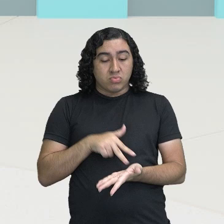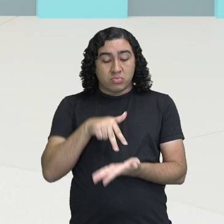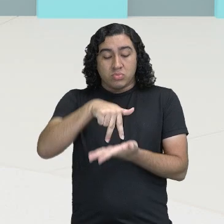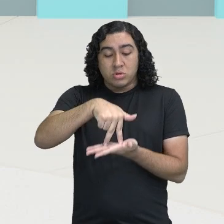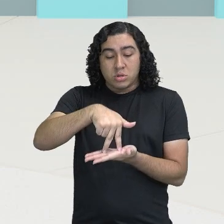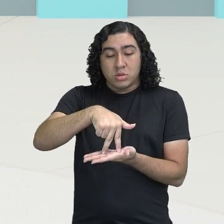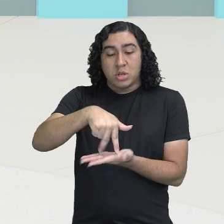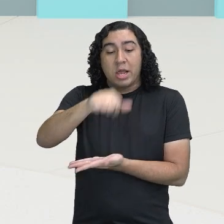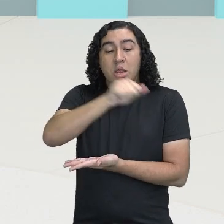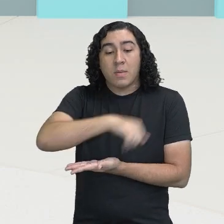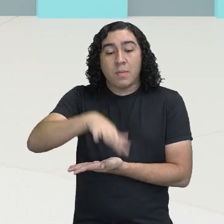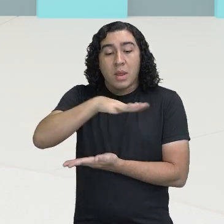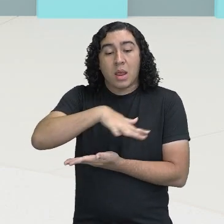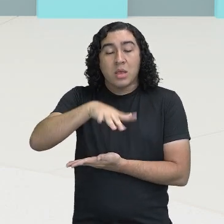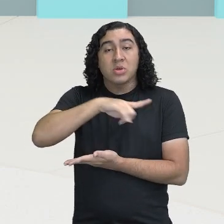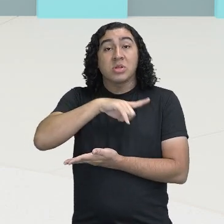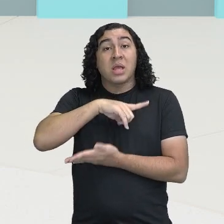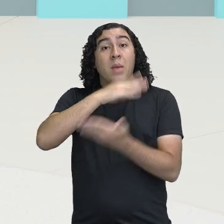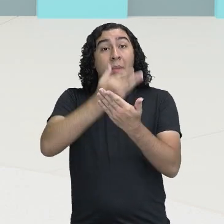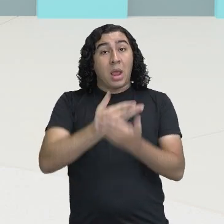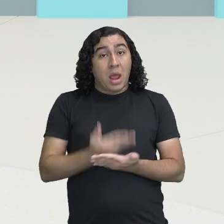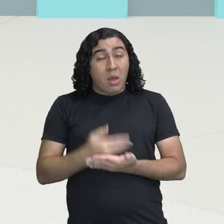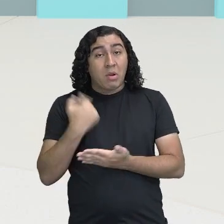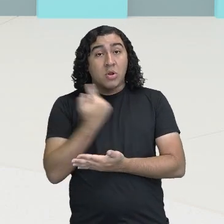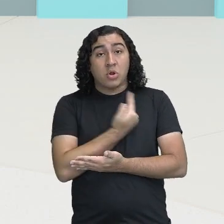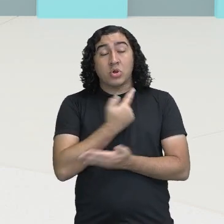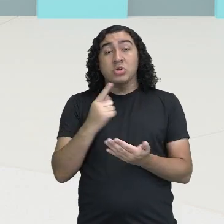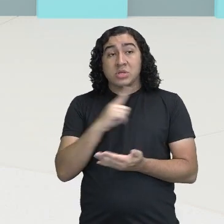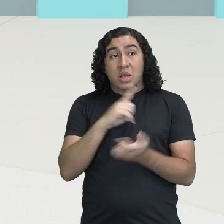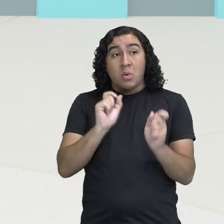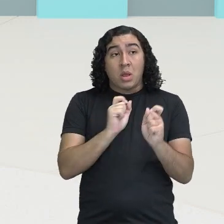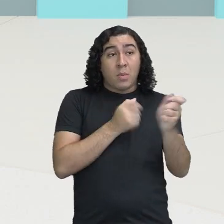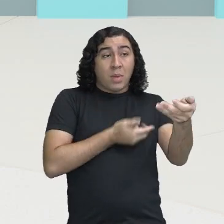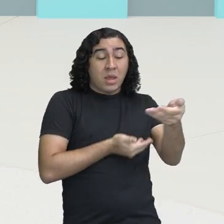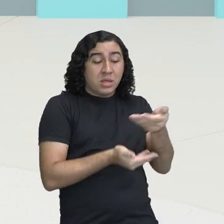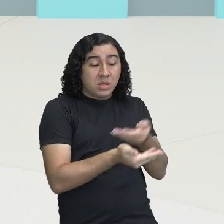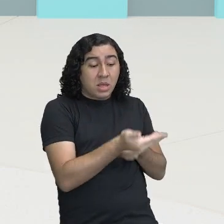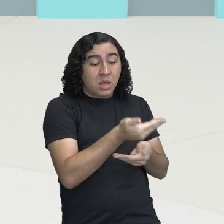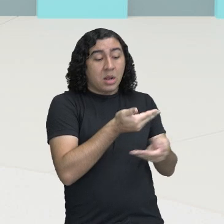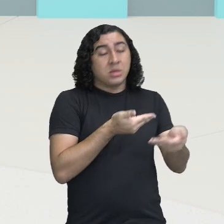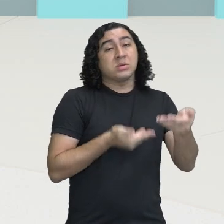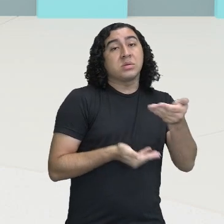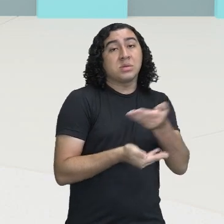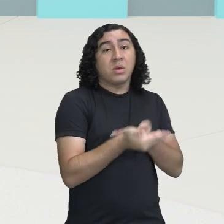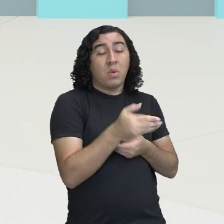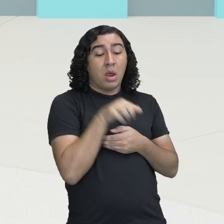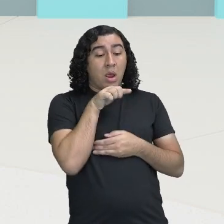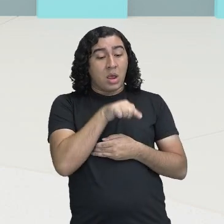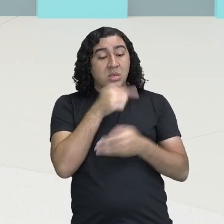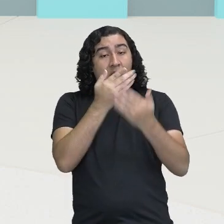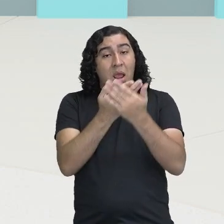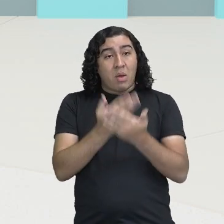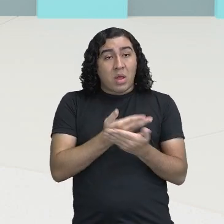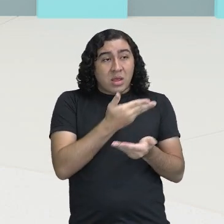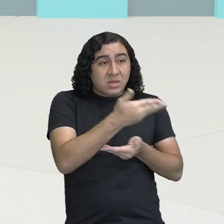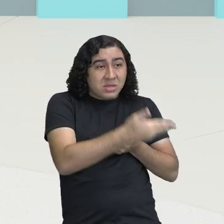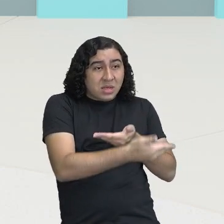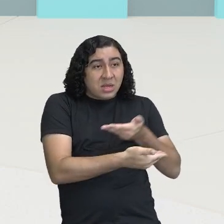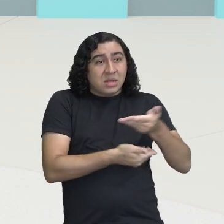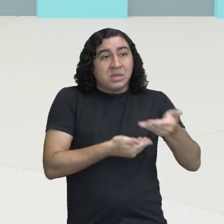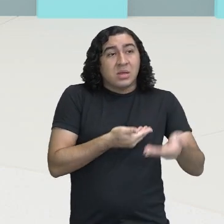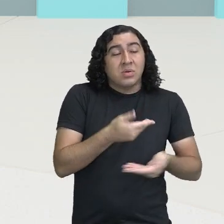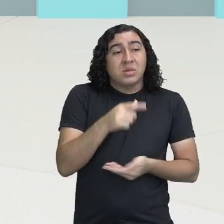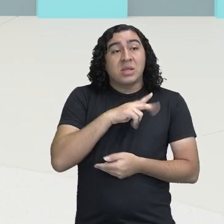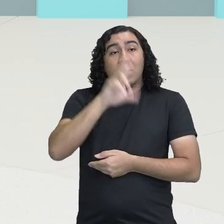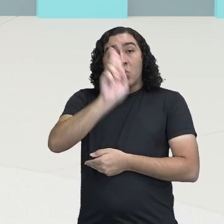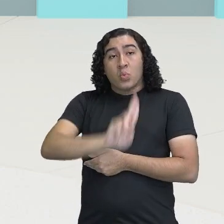uma aula em que temos uma interação e que essa interação ela é através de uma